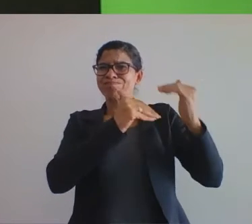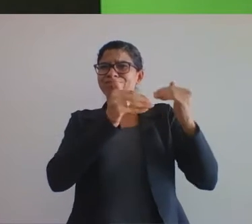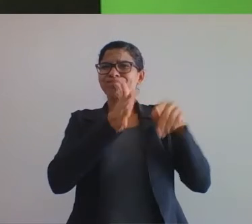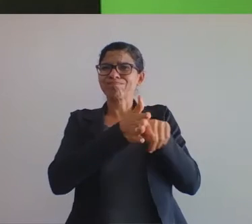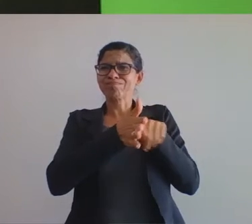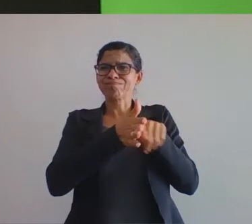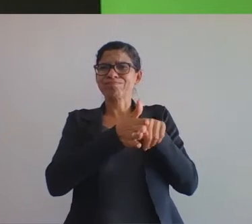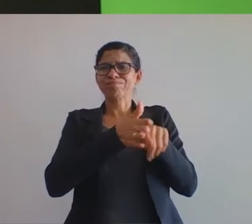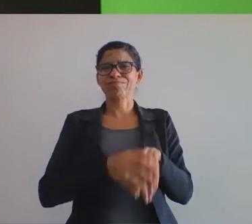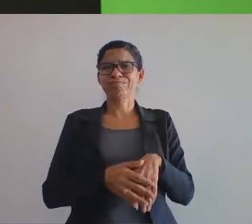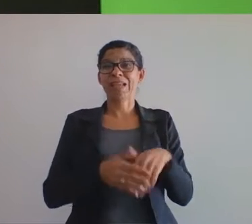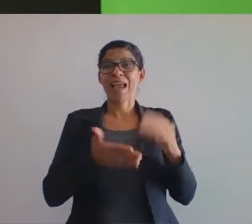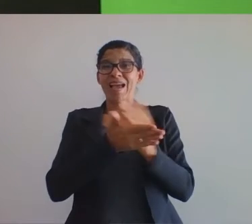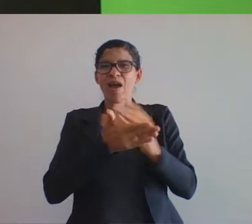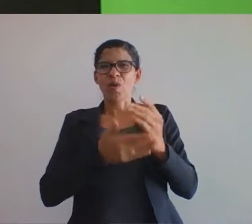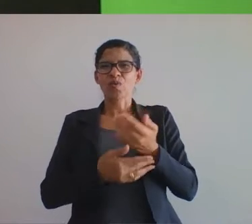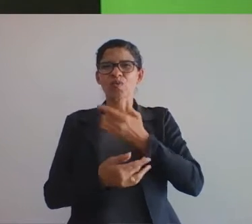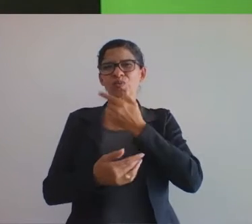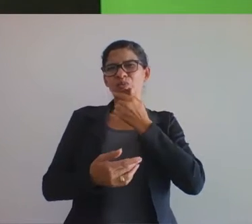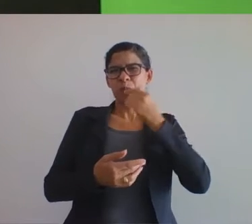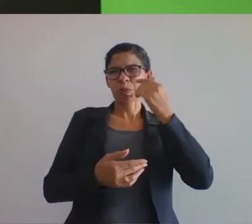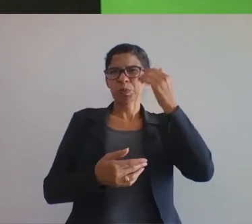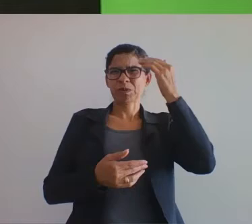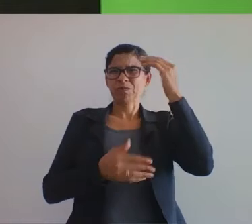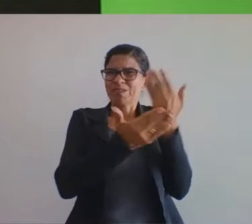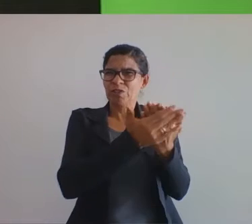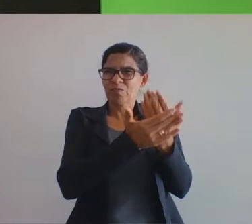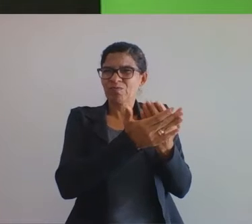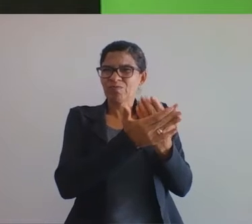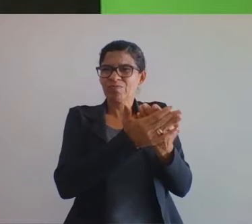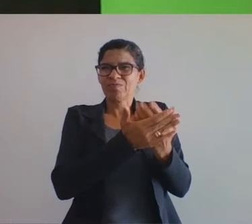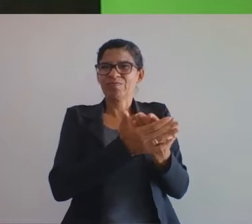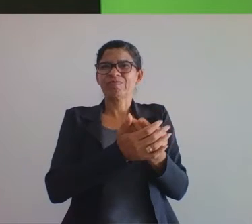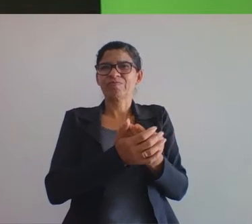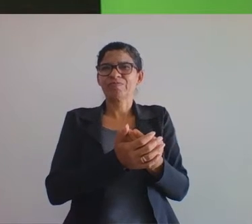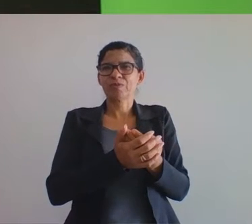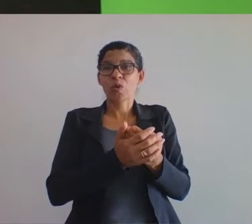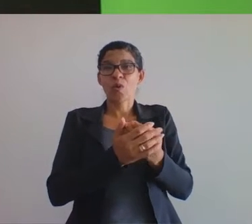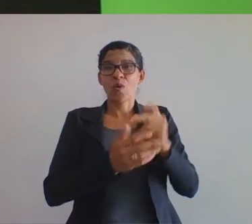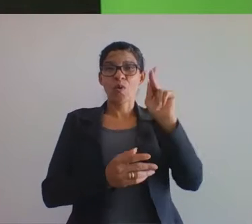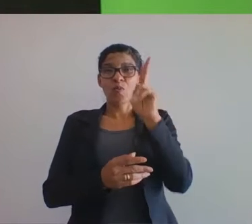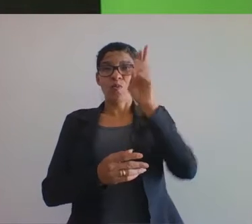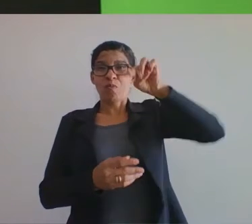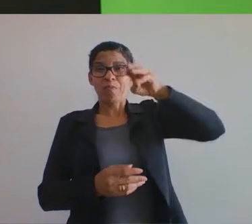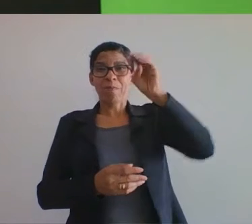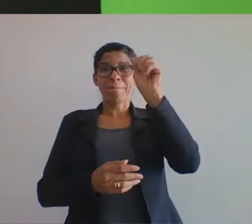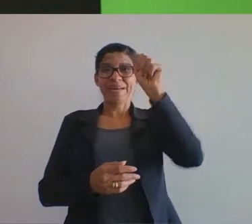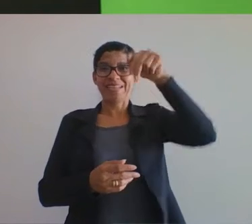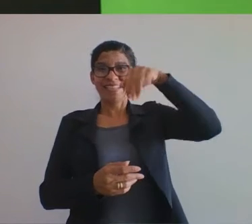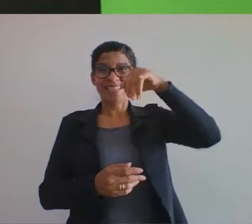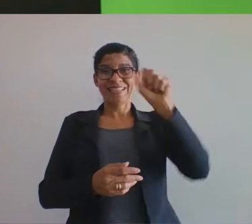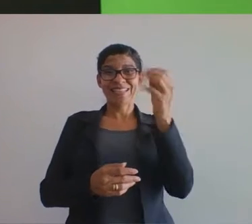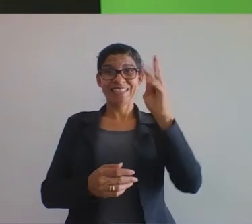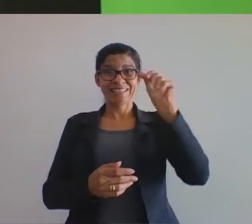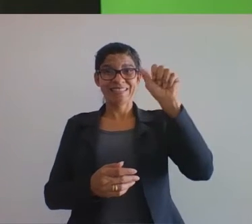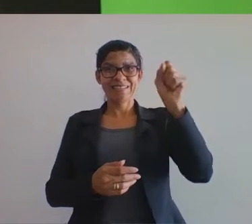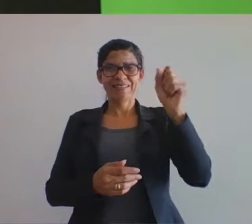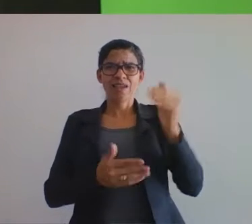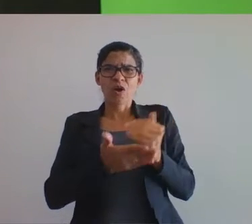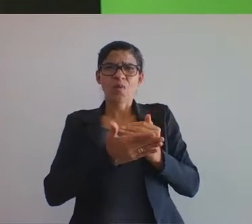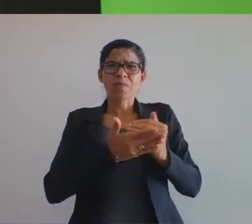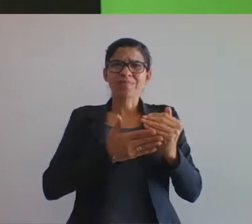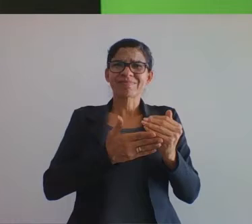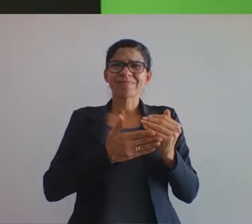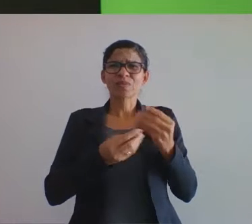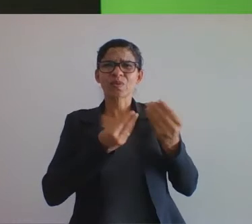Estudiosos chamados de humanistas sublinharam a importância de os seres humanos e o estudo da literatura clássica como